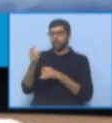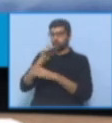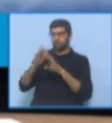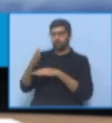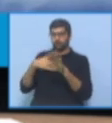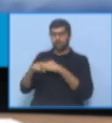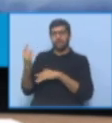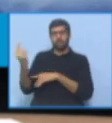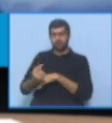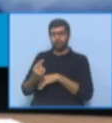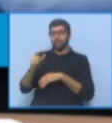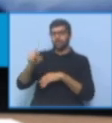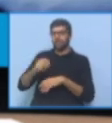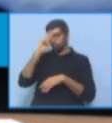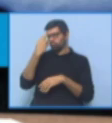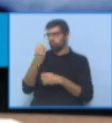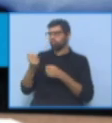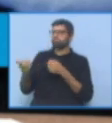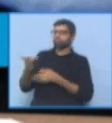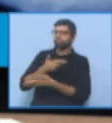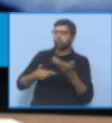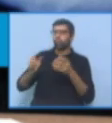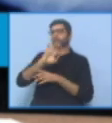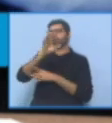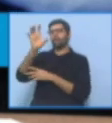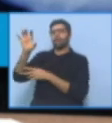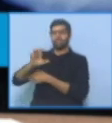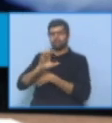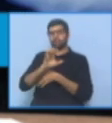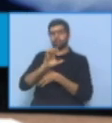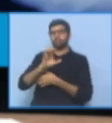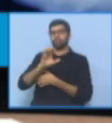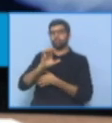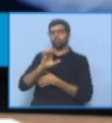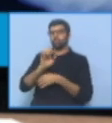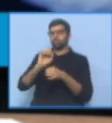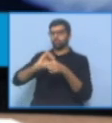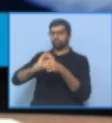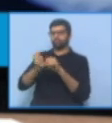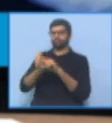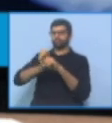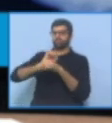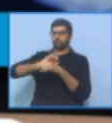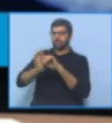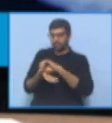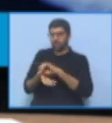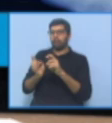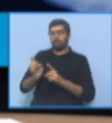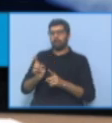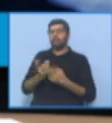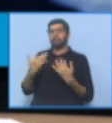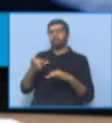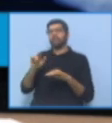Europa e também devia ser um esforço partilhado pelos países do sul do Mediterrâneo. Mas neste momento